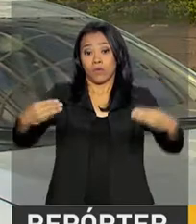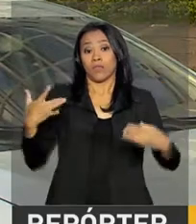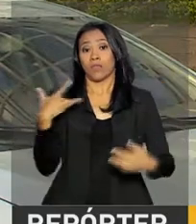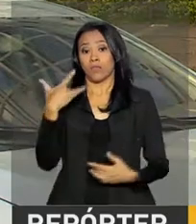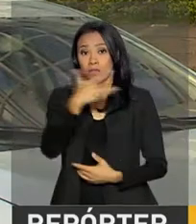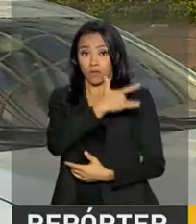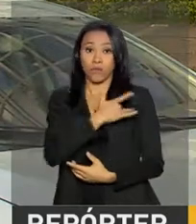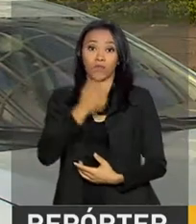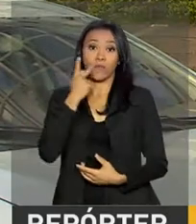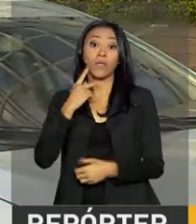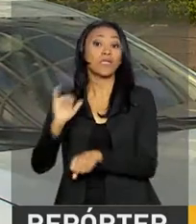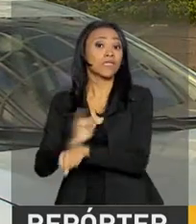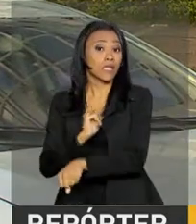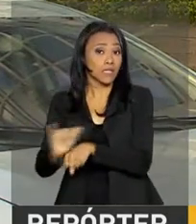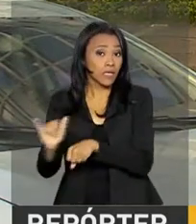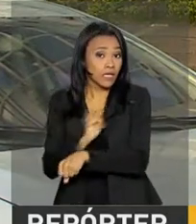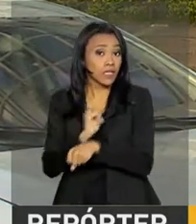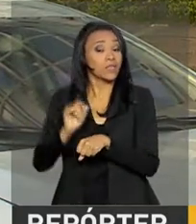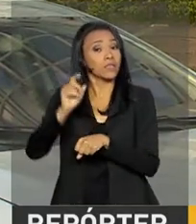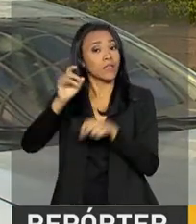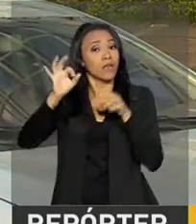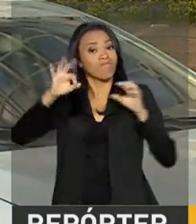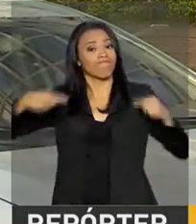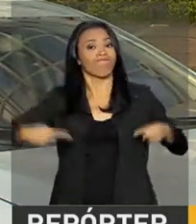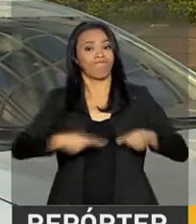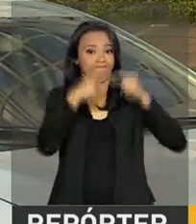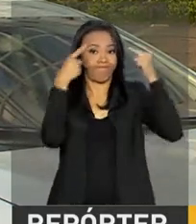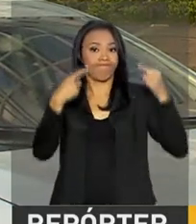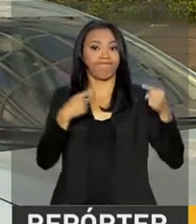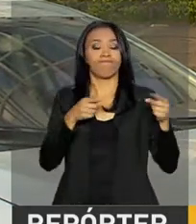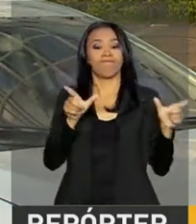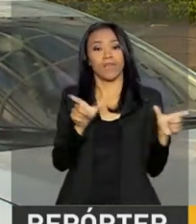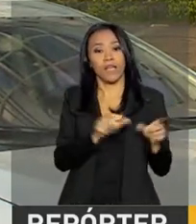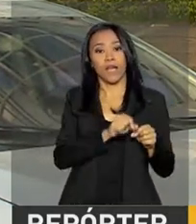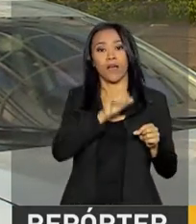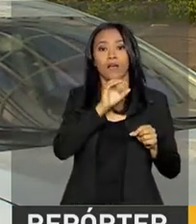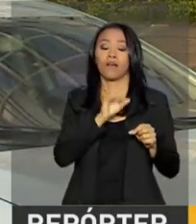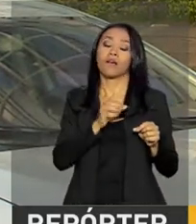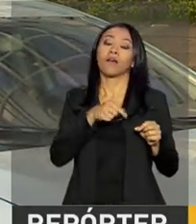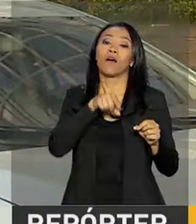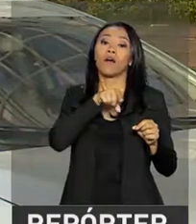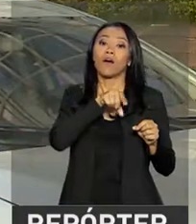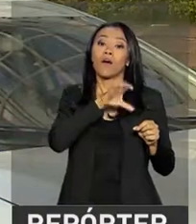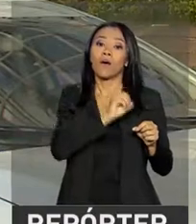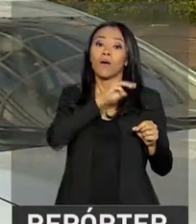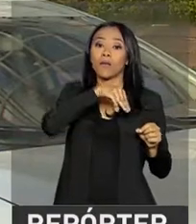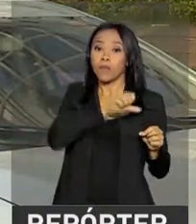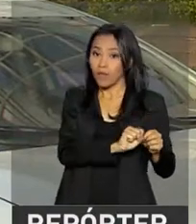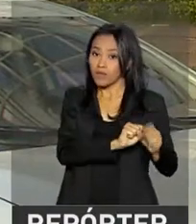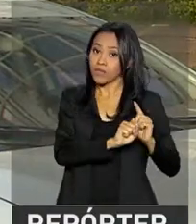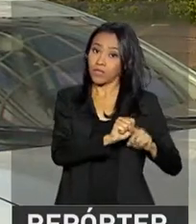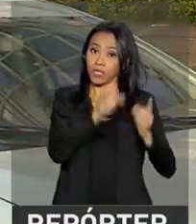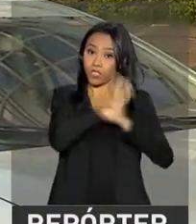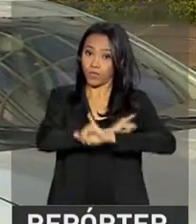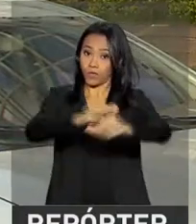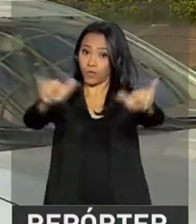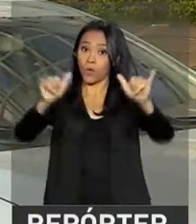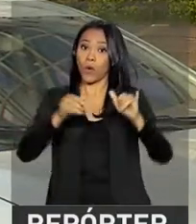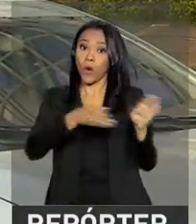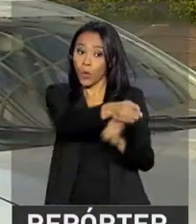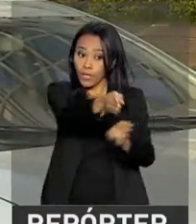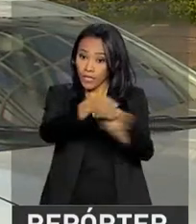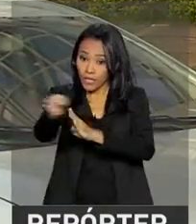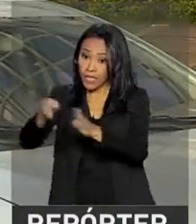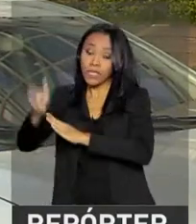estratégias estão de acordo com as recomendações da organização mundial da saúde que nesta semana publicou nota em que orienta